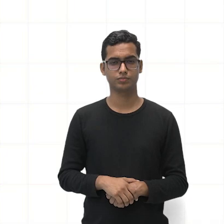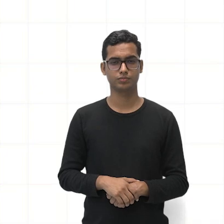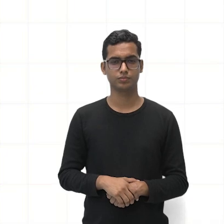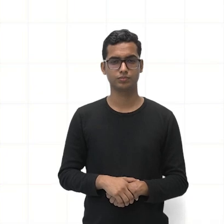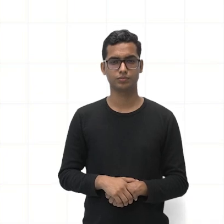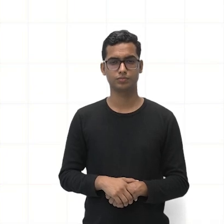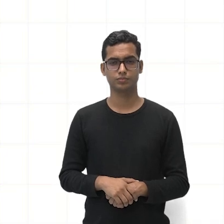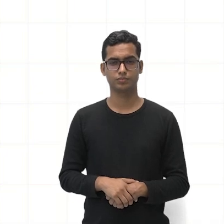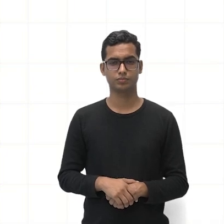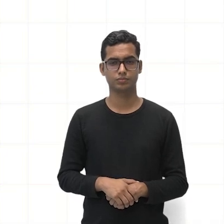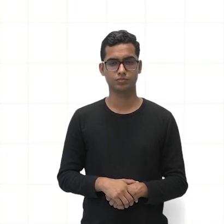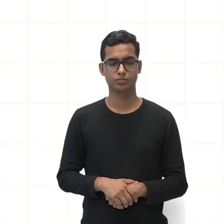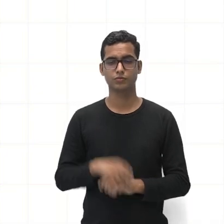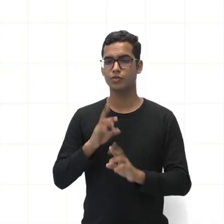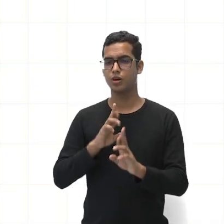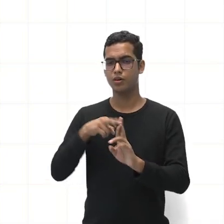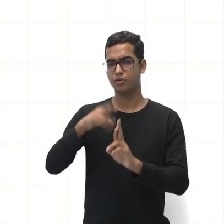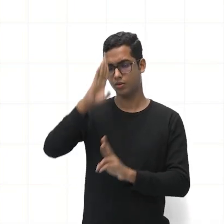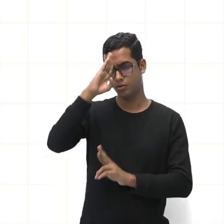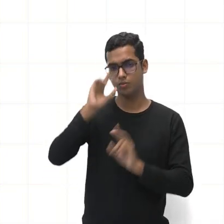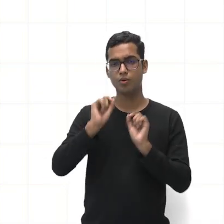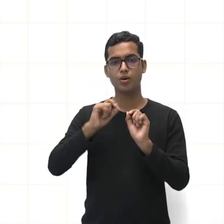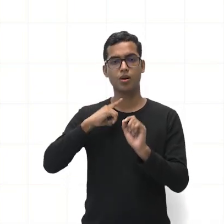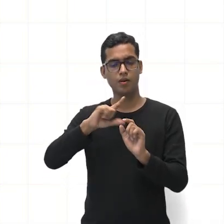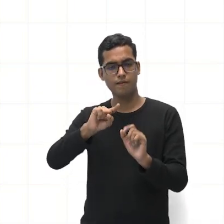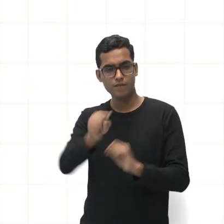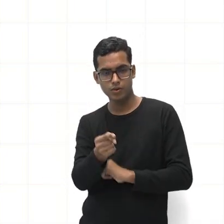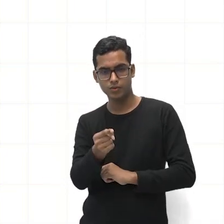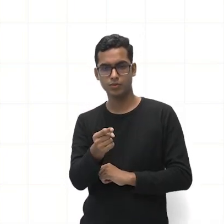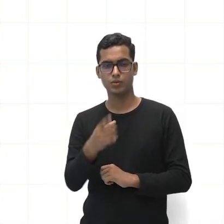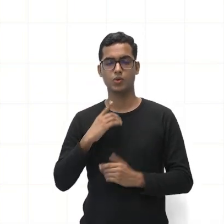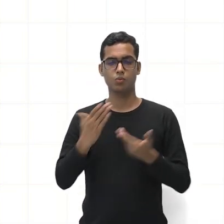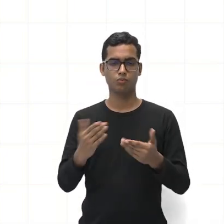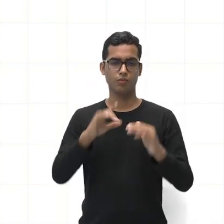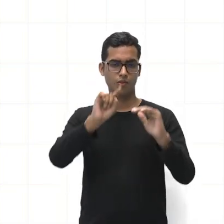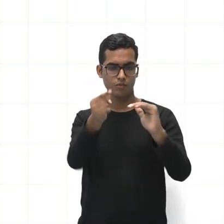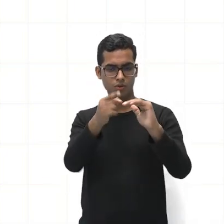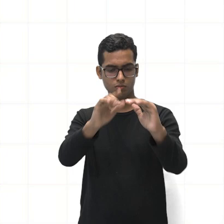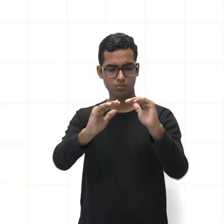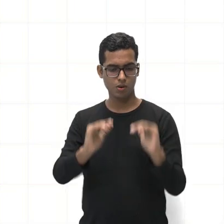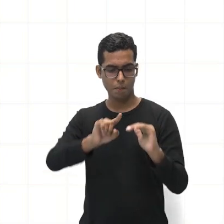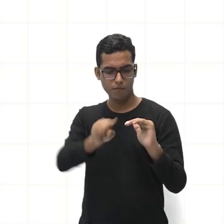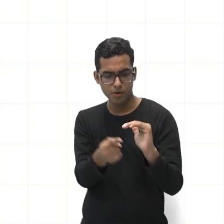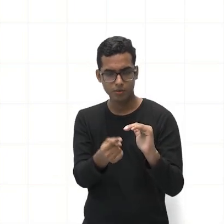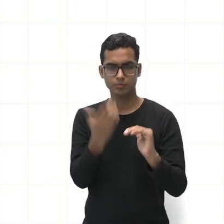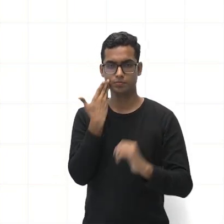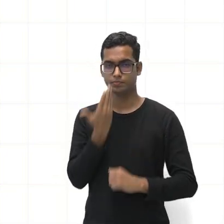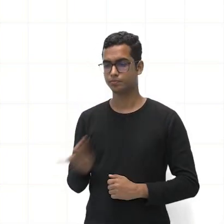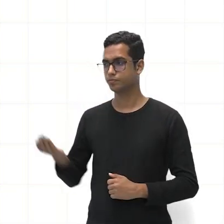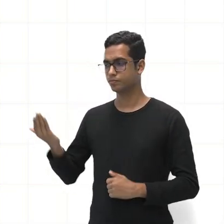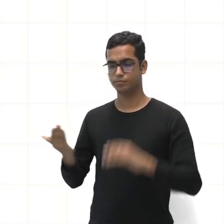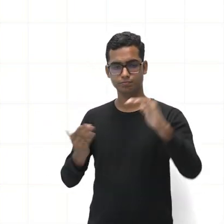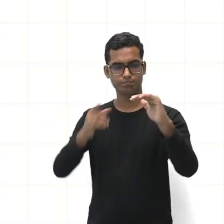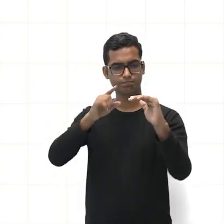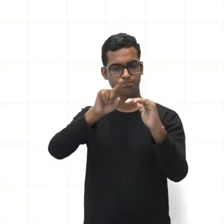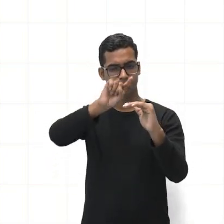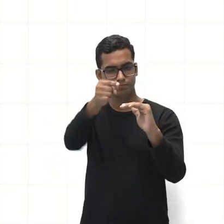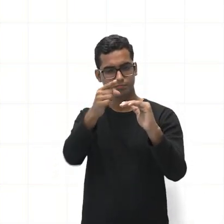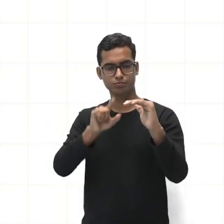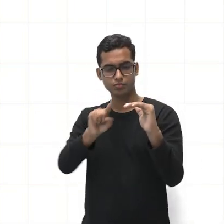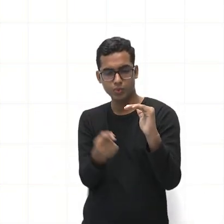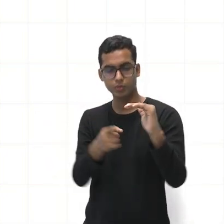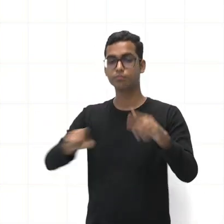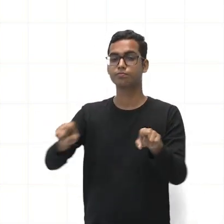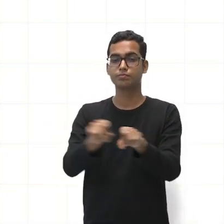isso daqui, ó, as vírgulas. Então, eu colocando vírgula embaixo de vírgula, eu vou ter, né, décimo embaixo